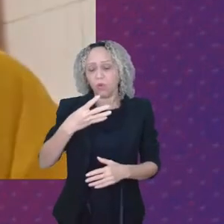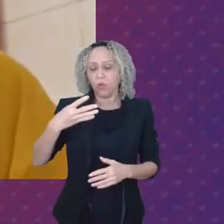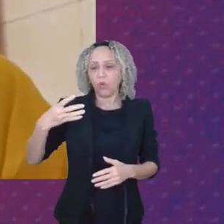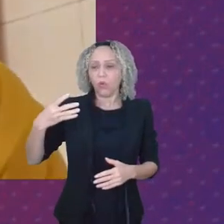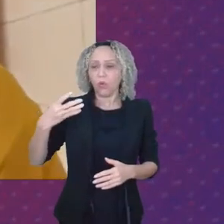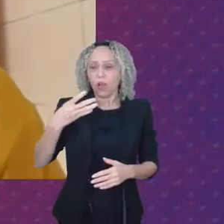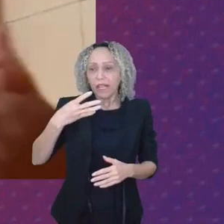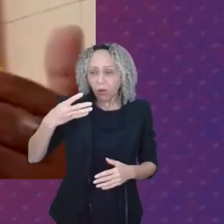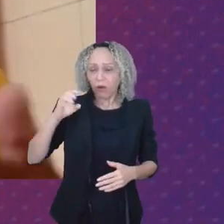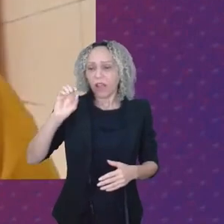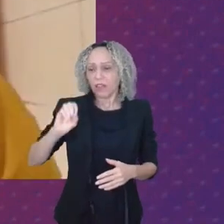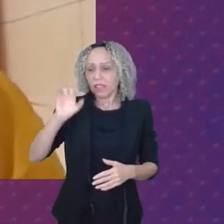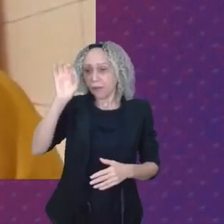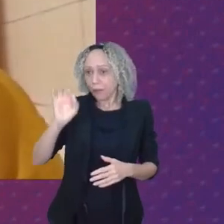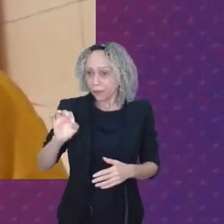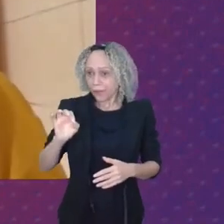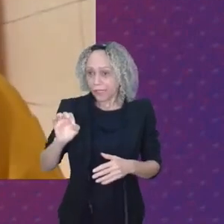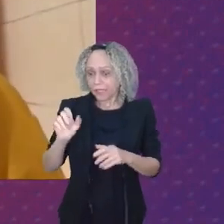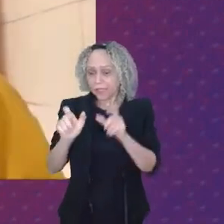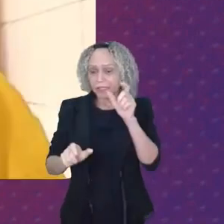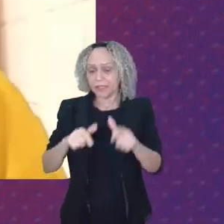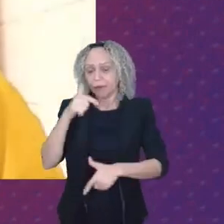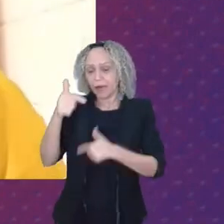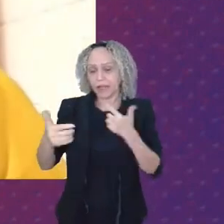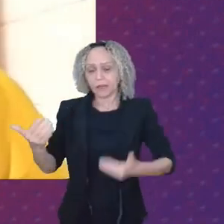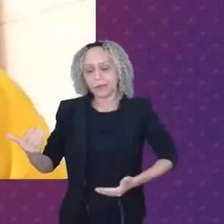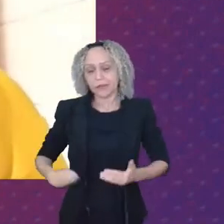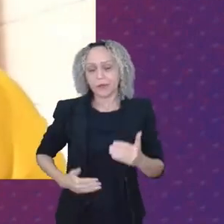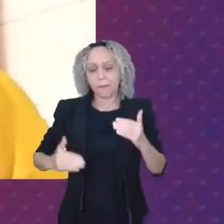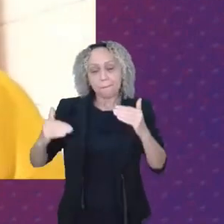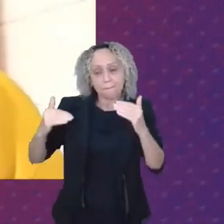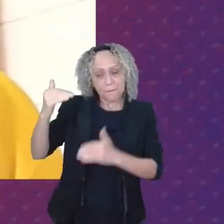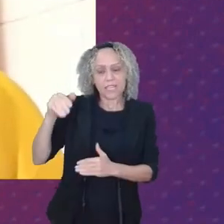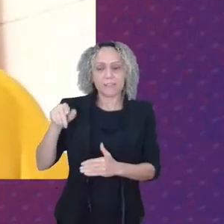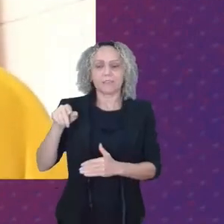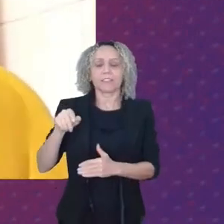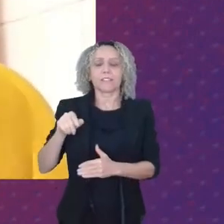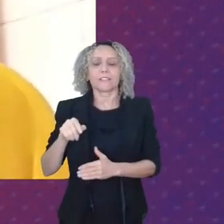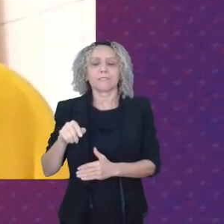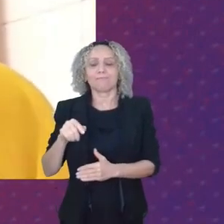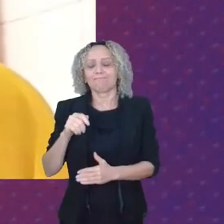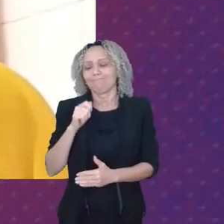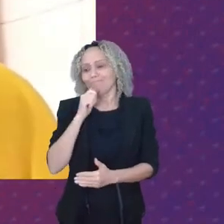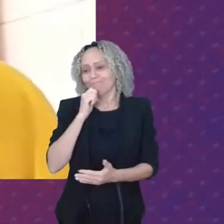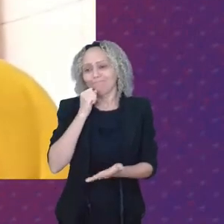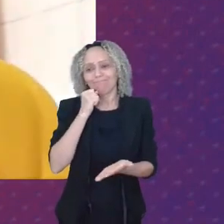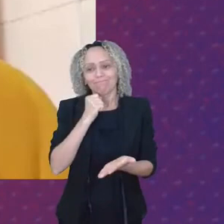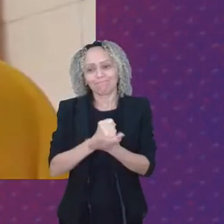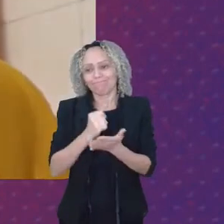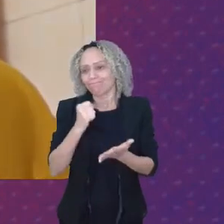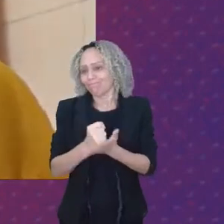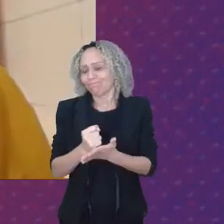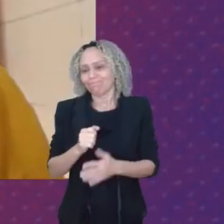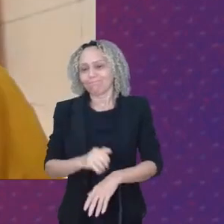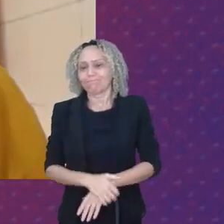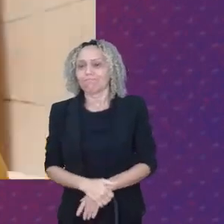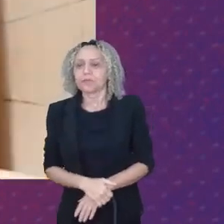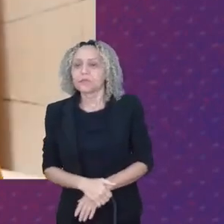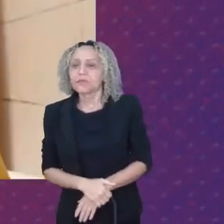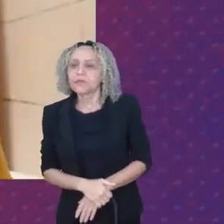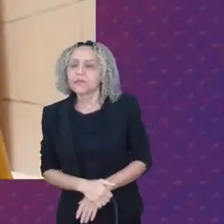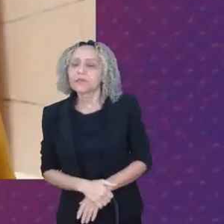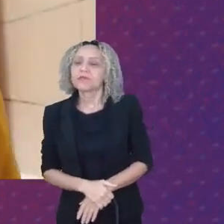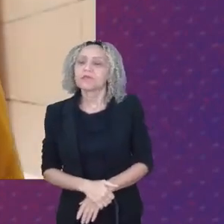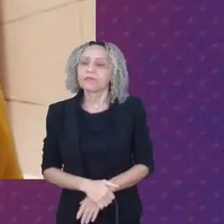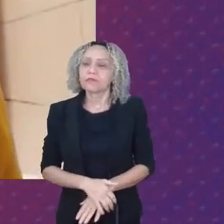ela continuou na Constituinte, aumentamos o nosso leque de direitos, né? Porque aí se tornou obrigatório